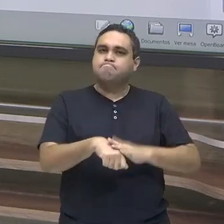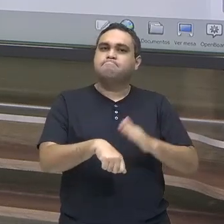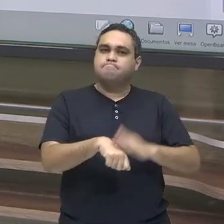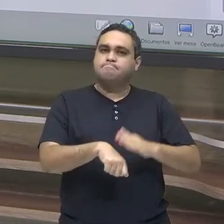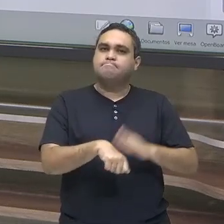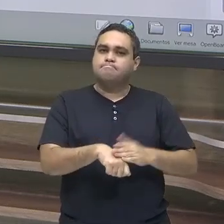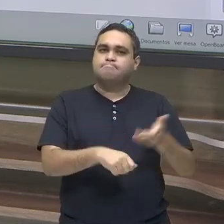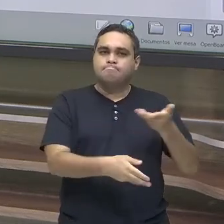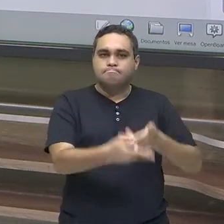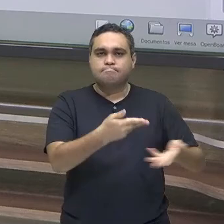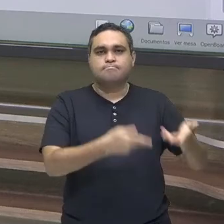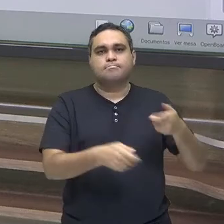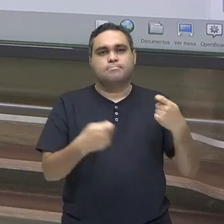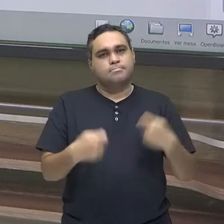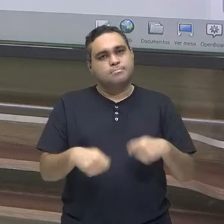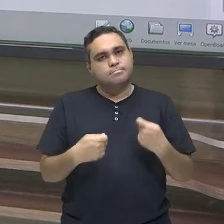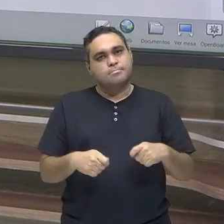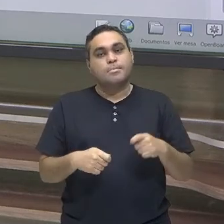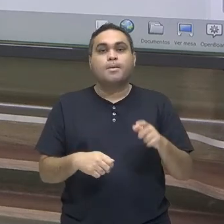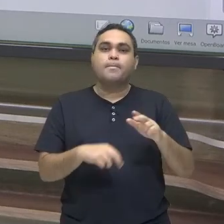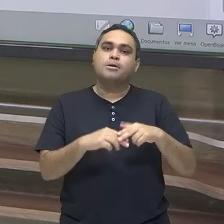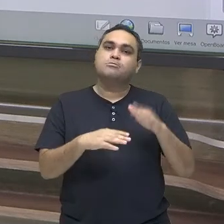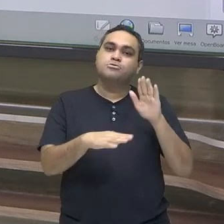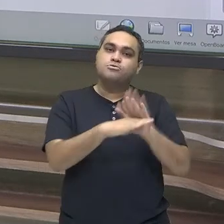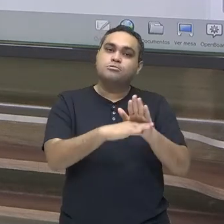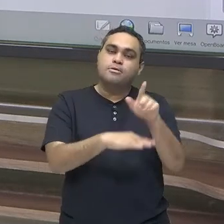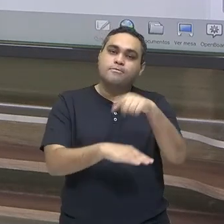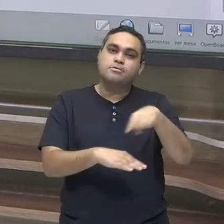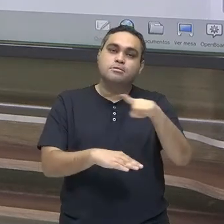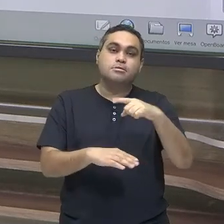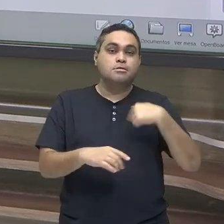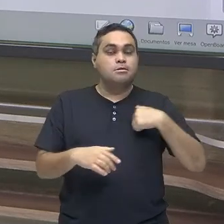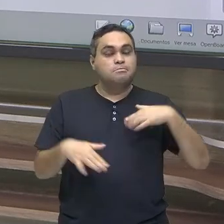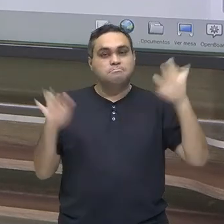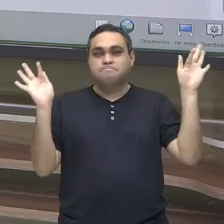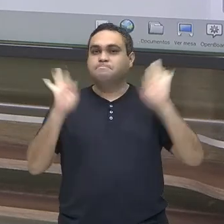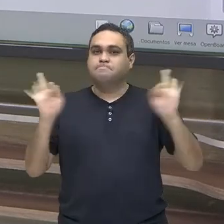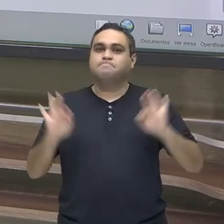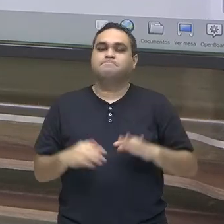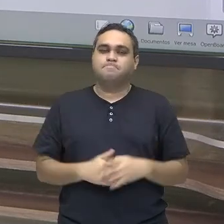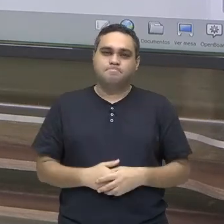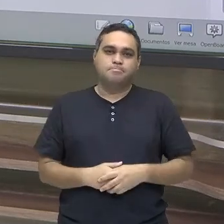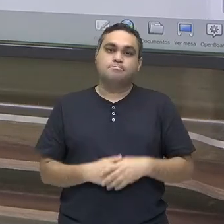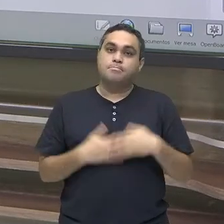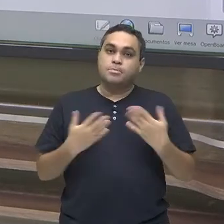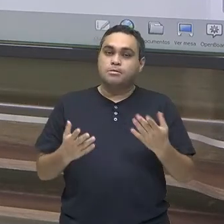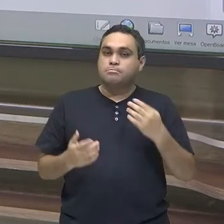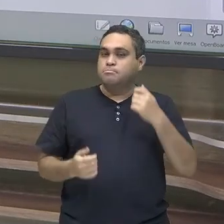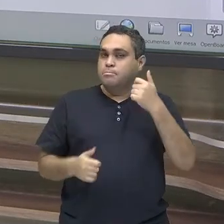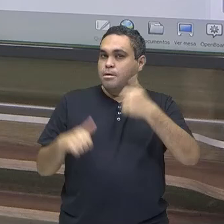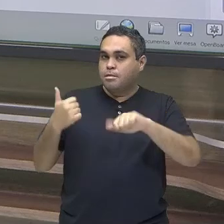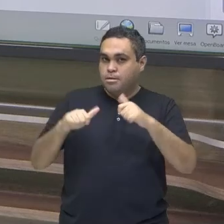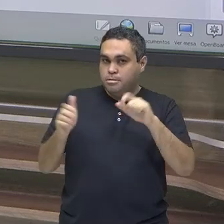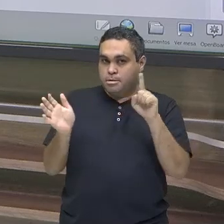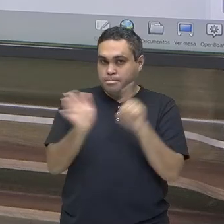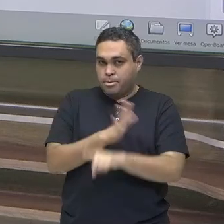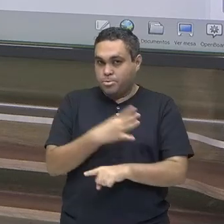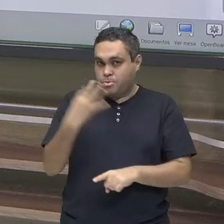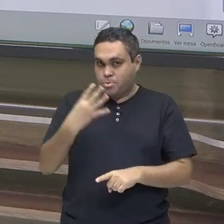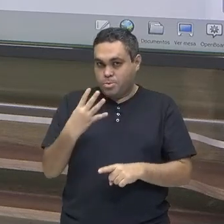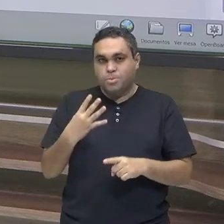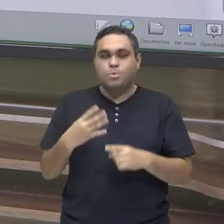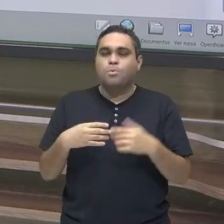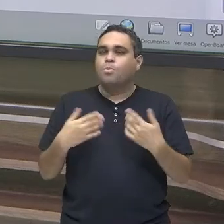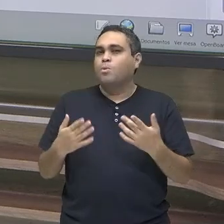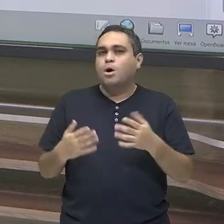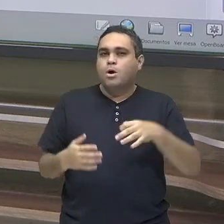mais participativos, porque isso é para o seu próprio bem e eu fico super feliz quando você participa. Vamos examinar nossas questões e verificar